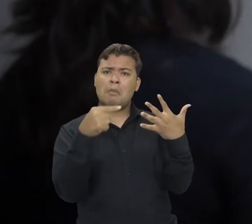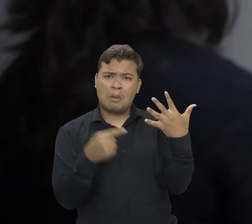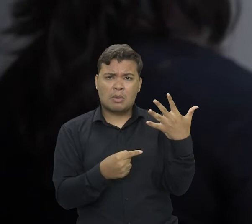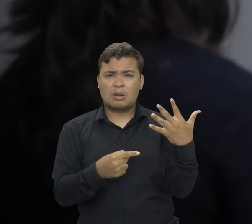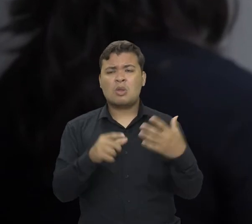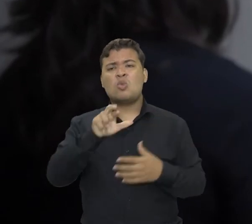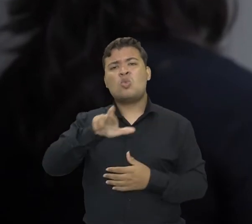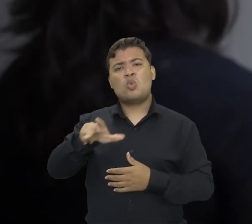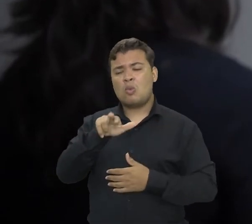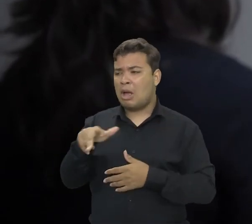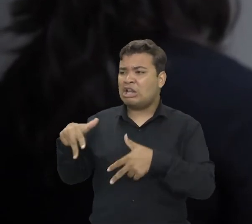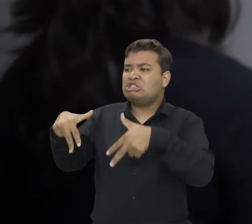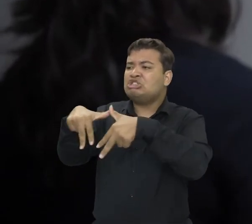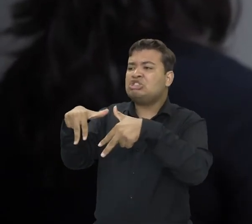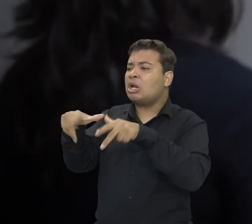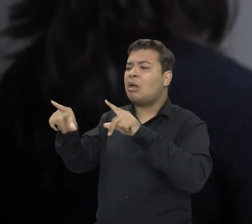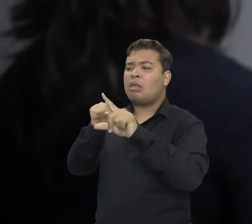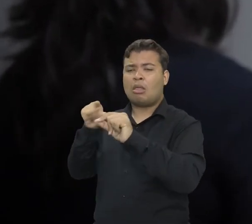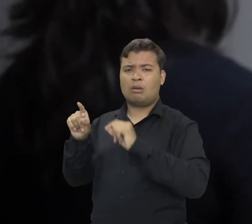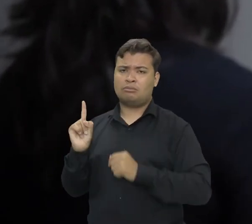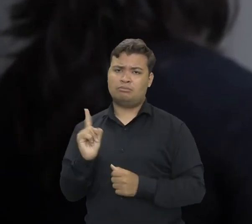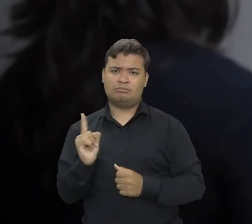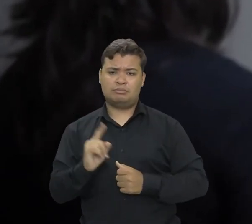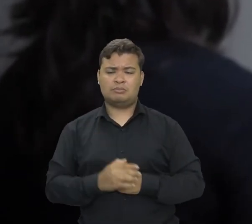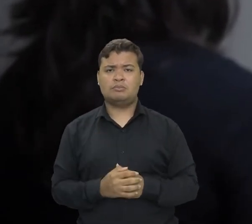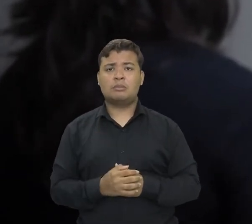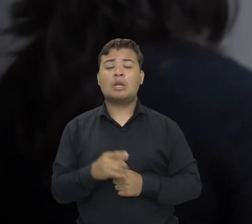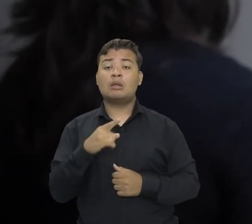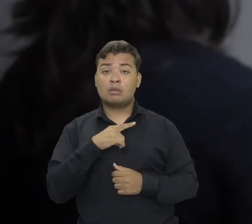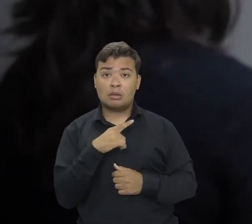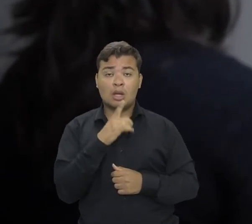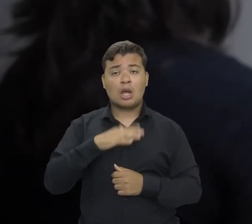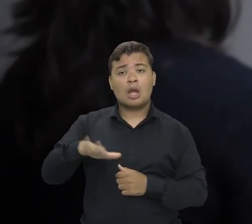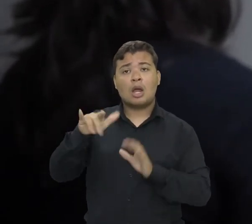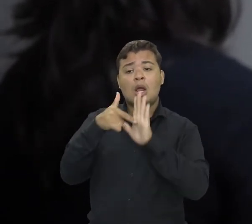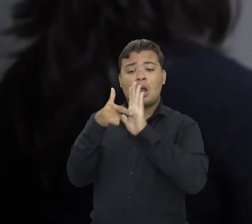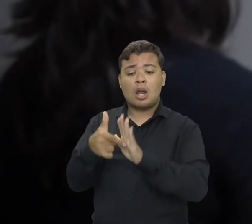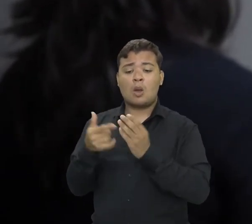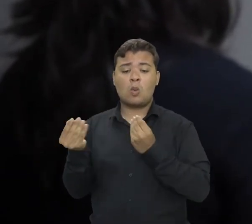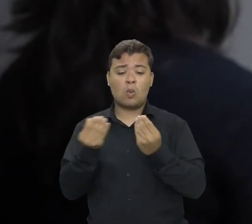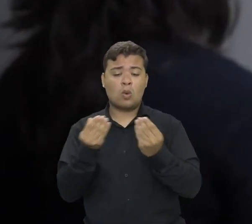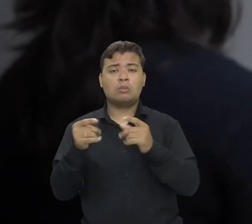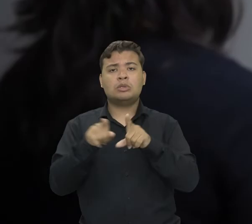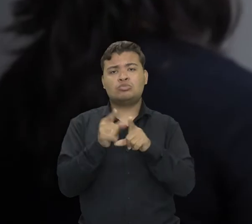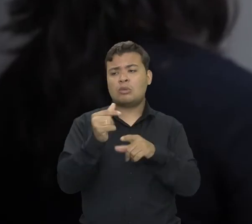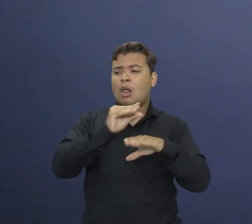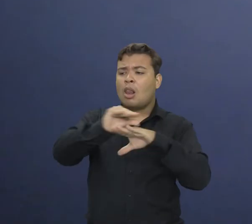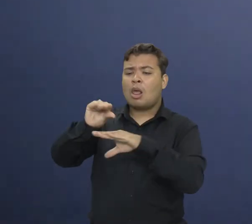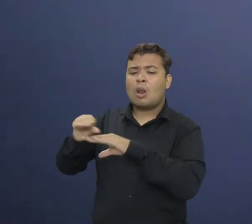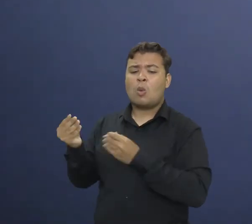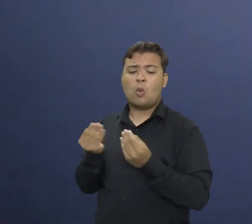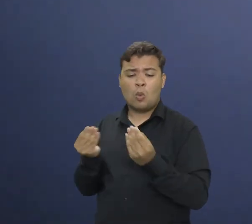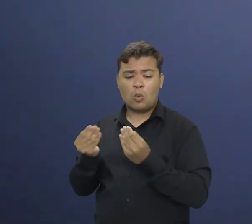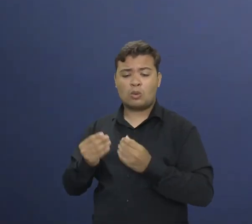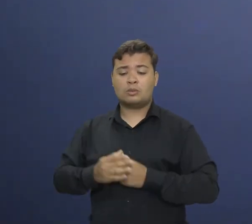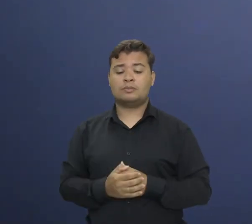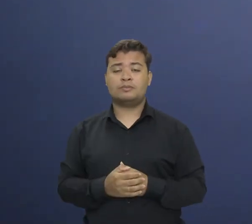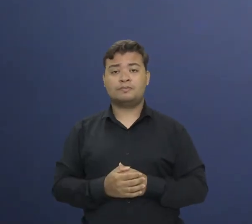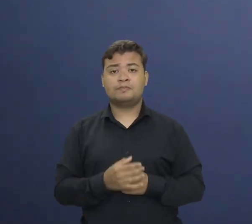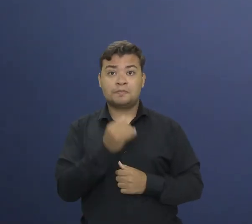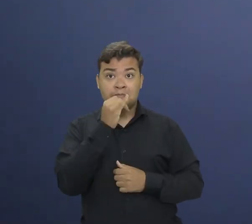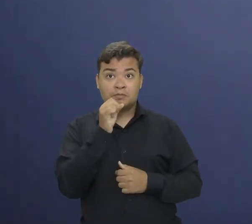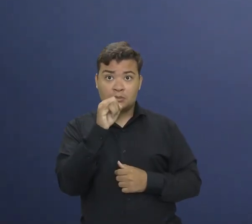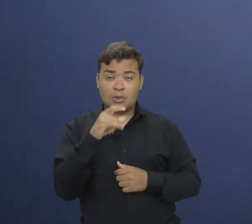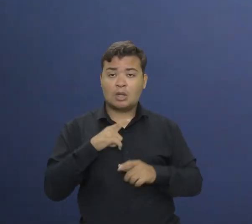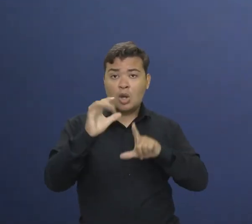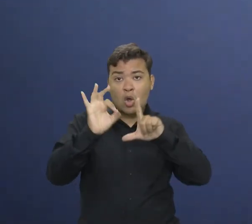não a partir do seu gênero, né? Como essas candidaturas são apresentadas, como era a distribuição de recursos. Quando nós fixamos uma cota